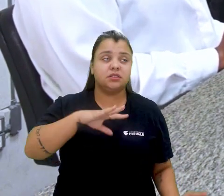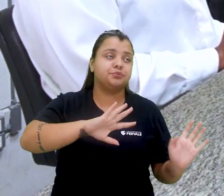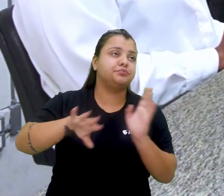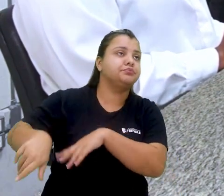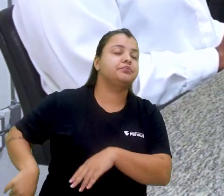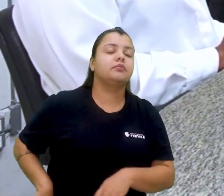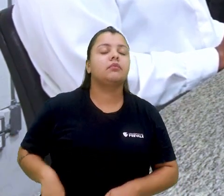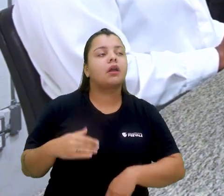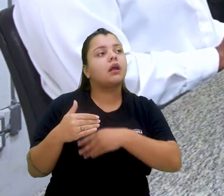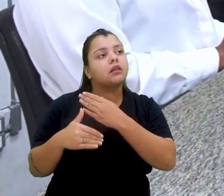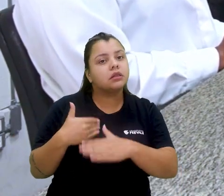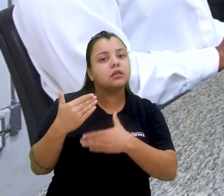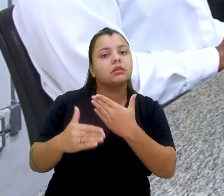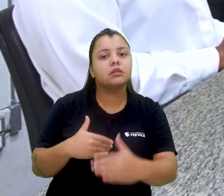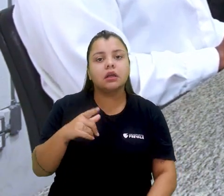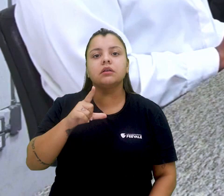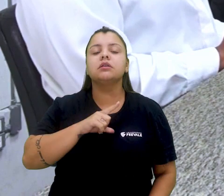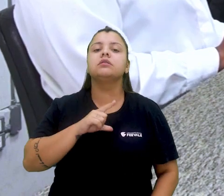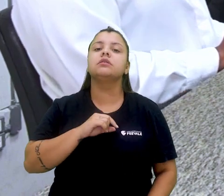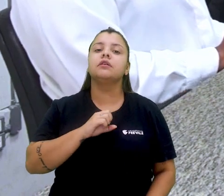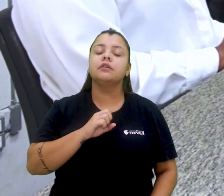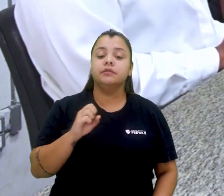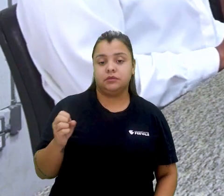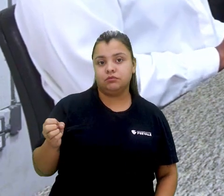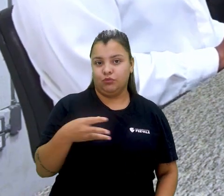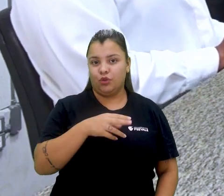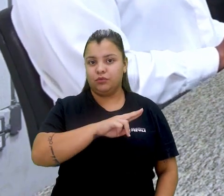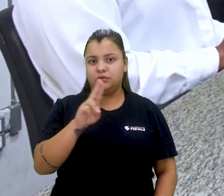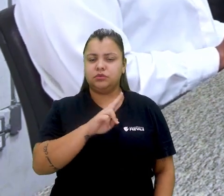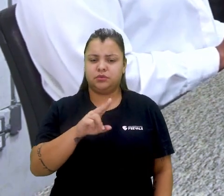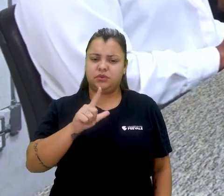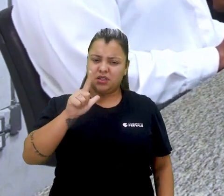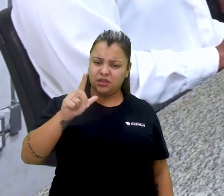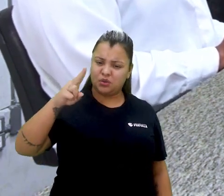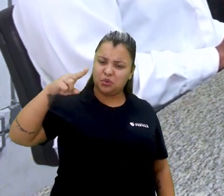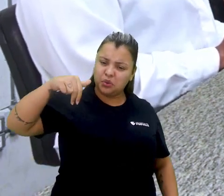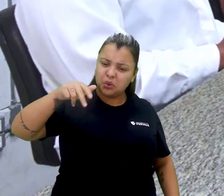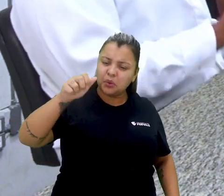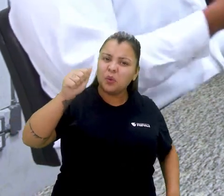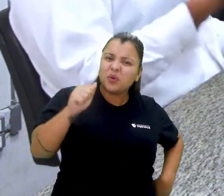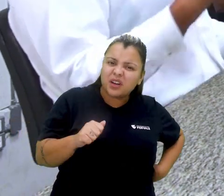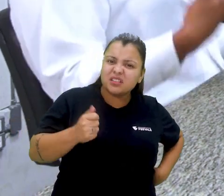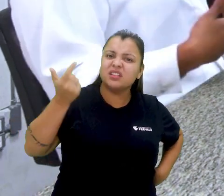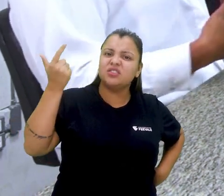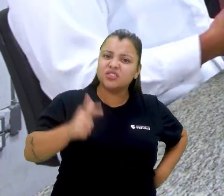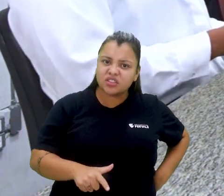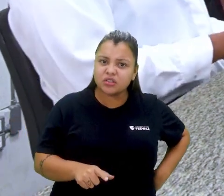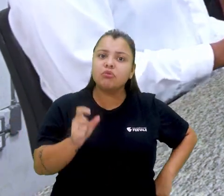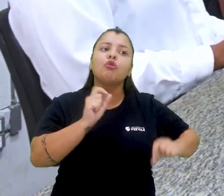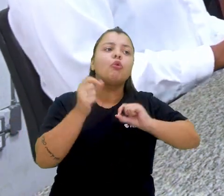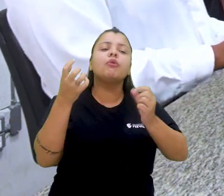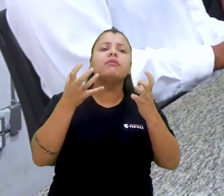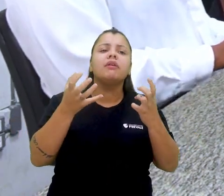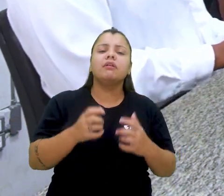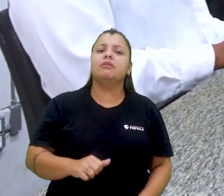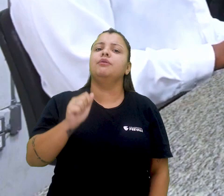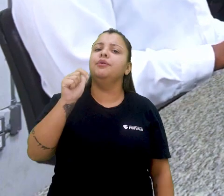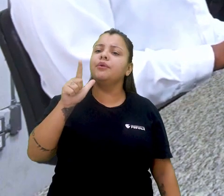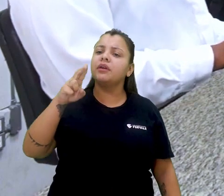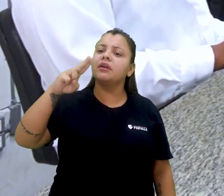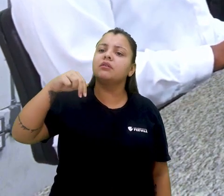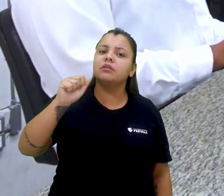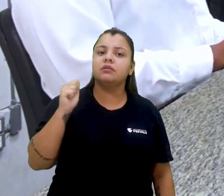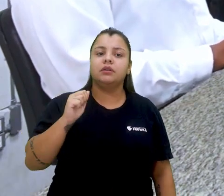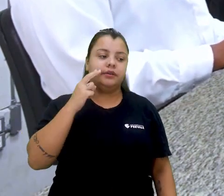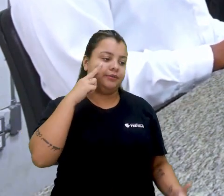tempo teve uma outra oportunidade novamente Luana tá lá nos nomes mas o que que essa guria tanto quer com essa lanaa daí eu